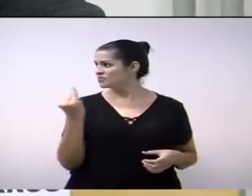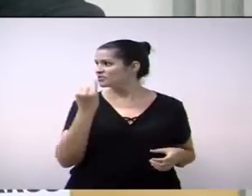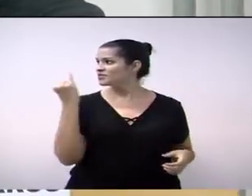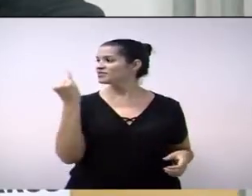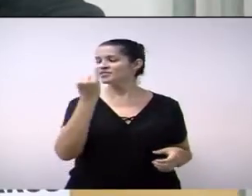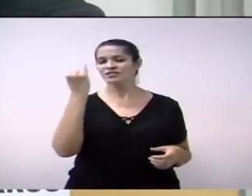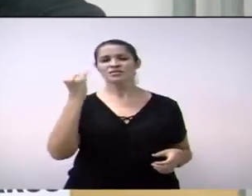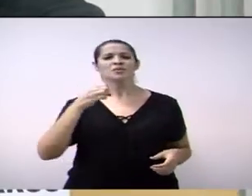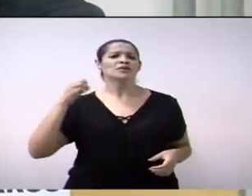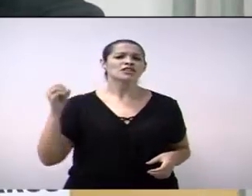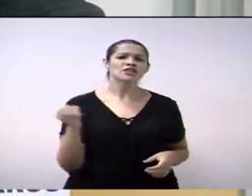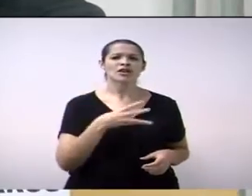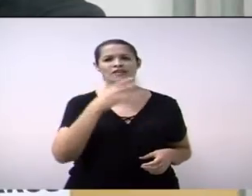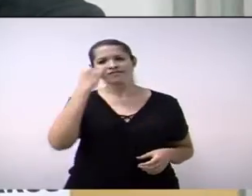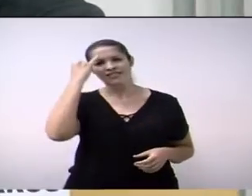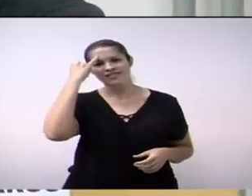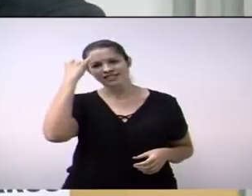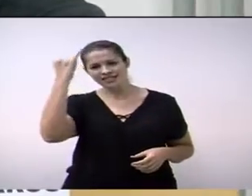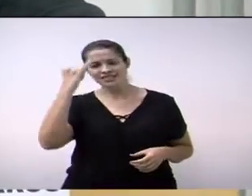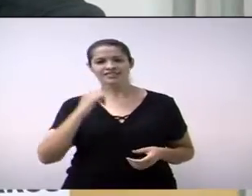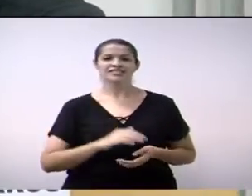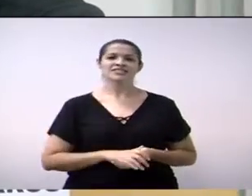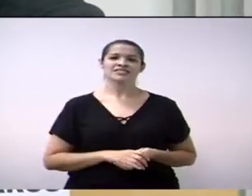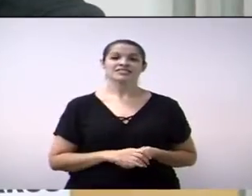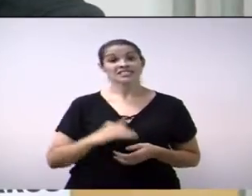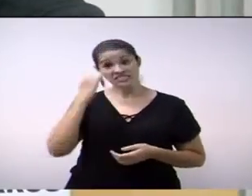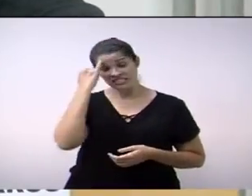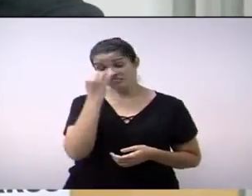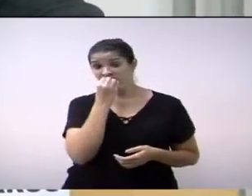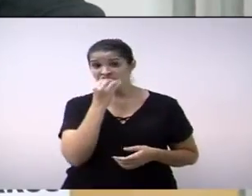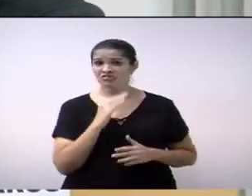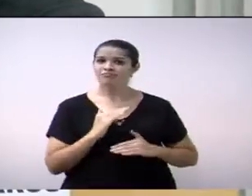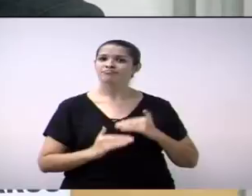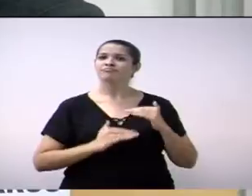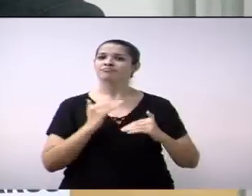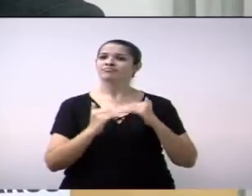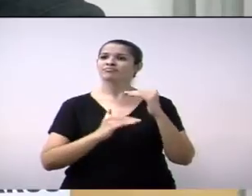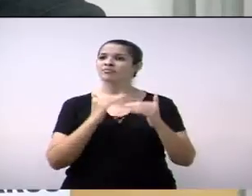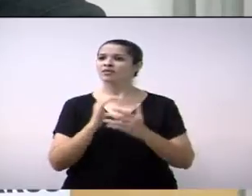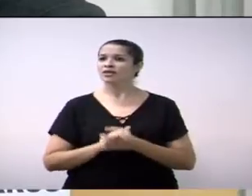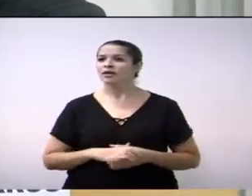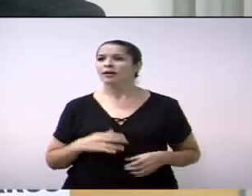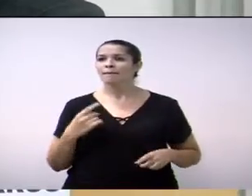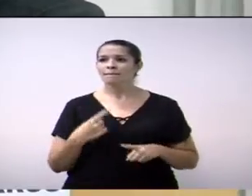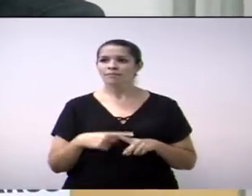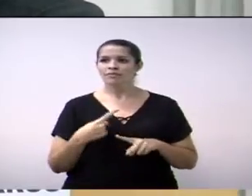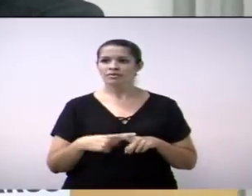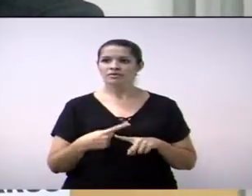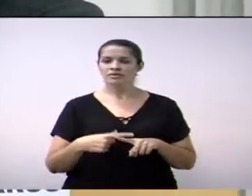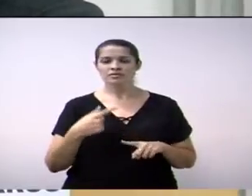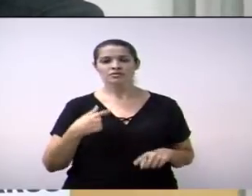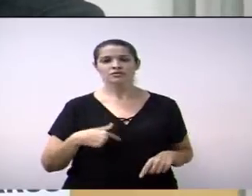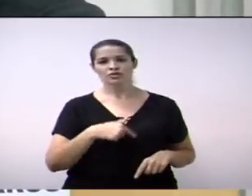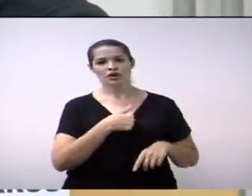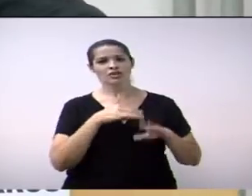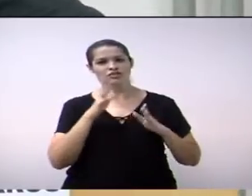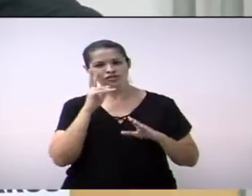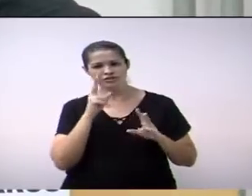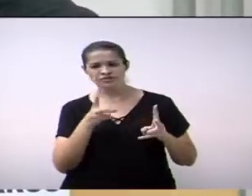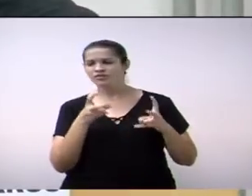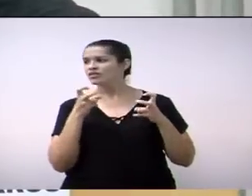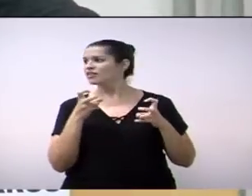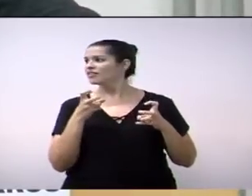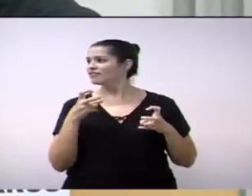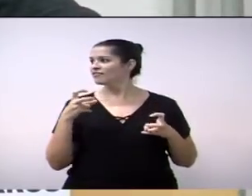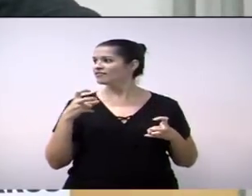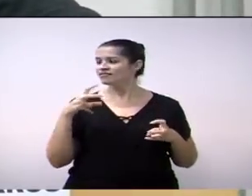novas ideias precisas, né? Como a gente tem ouvido da nobre vereadora Fábio